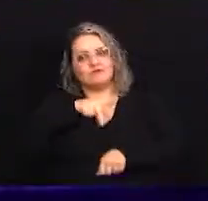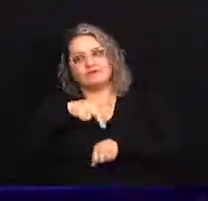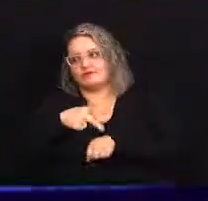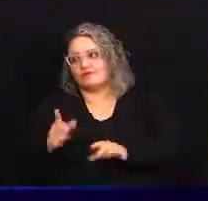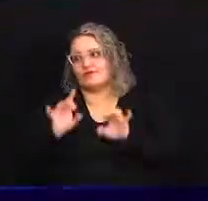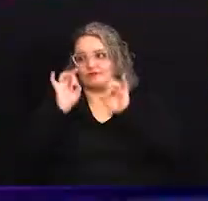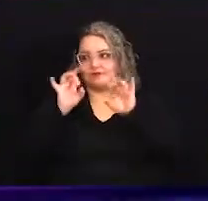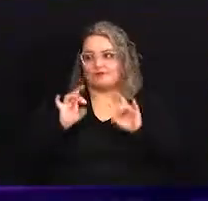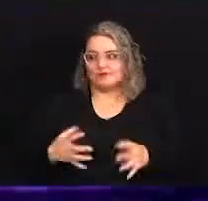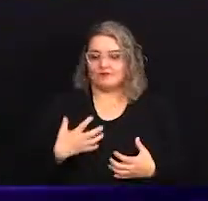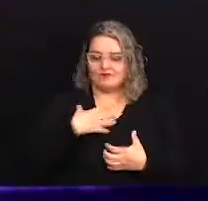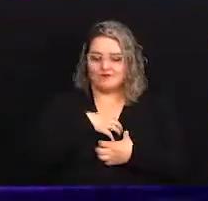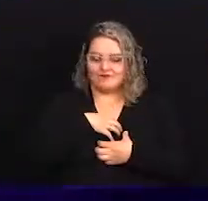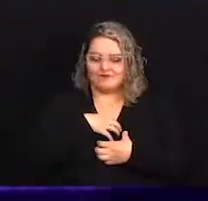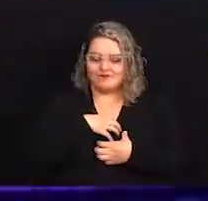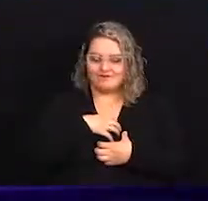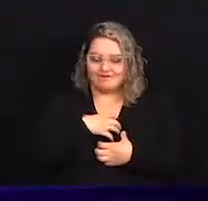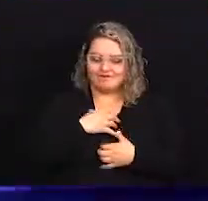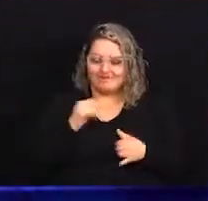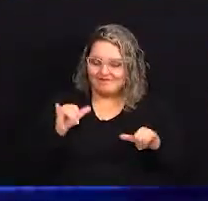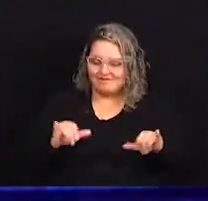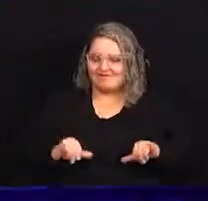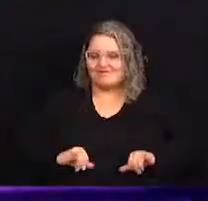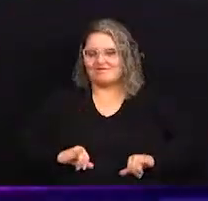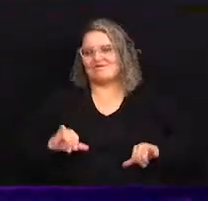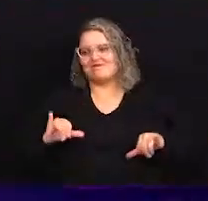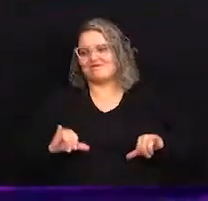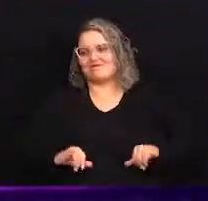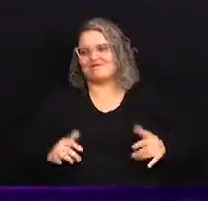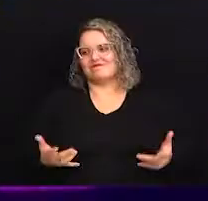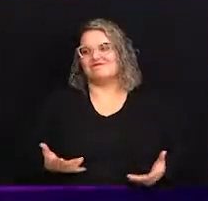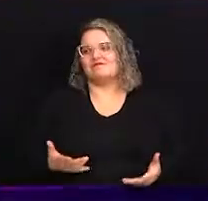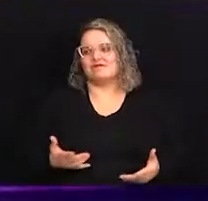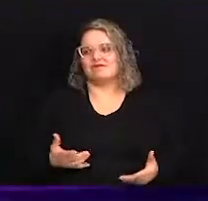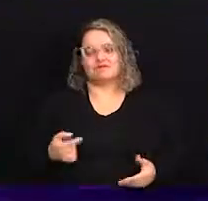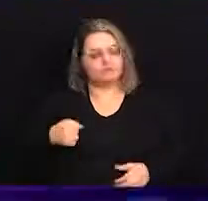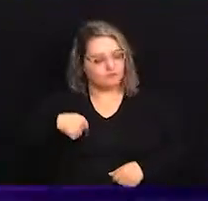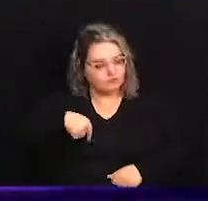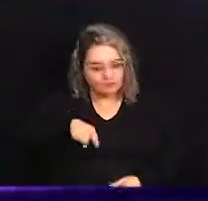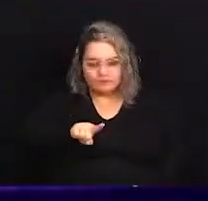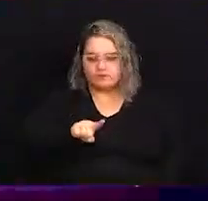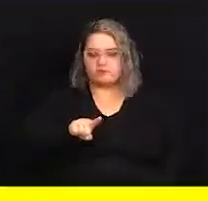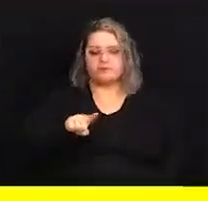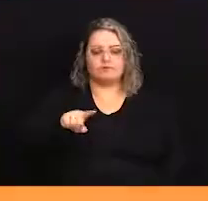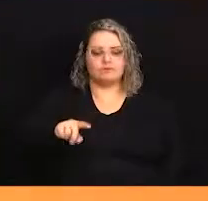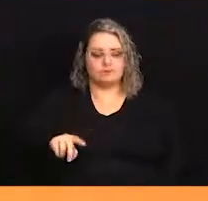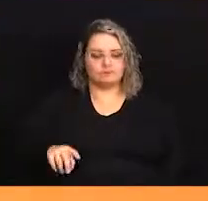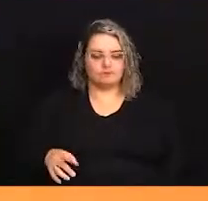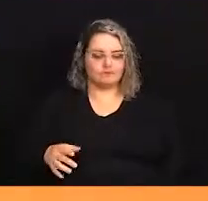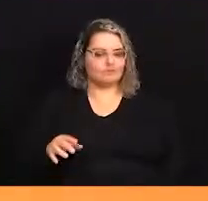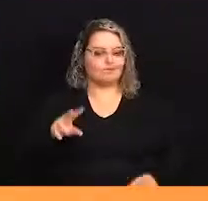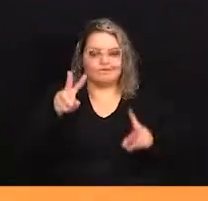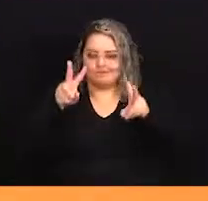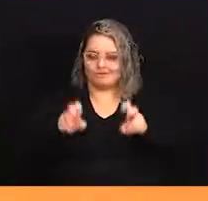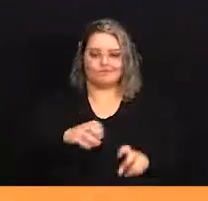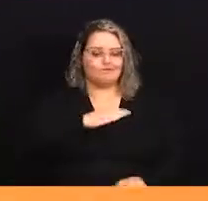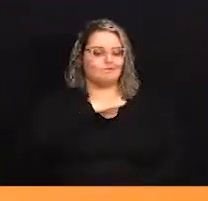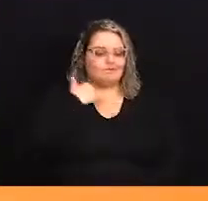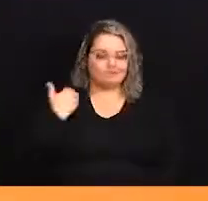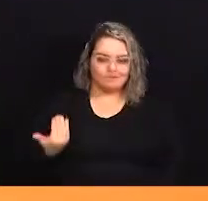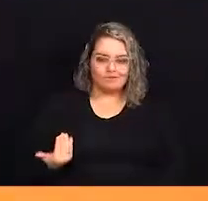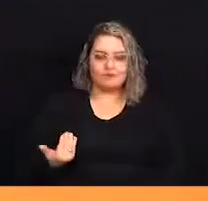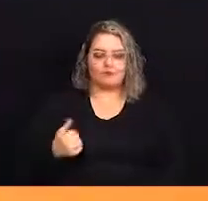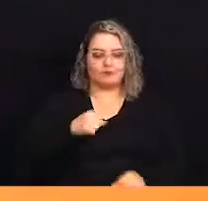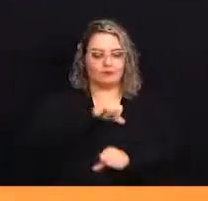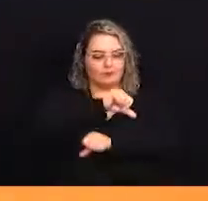país especificamente, de um jeito muito dolorido, assim, né? E eu fui sem medo nesse buraco que é a morte, nesse buraco que